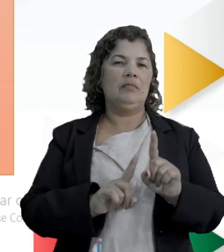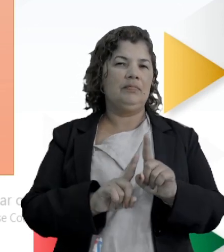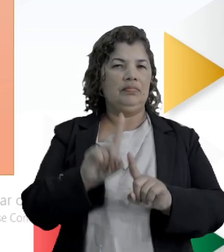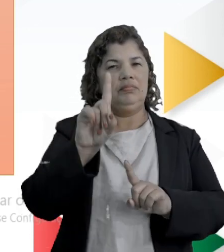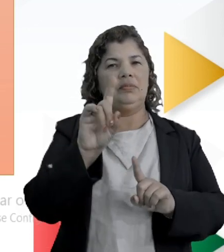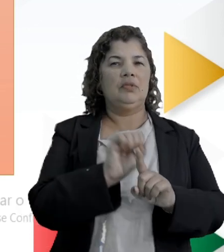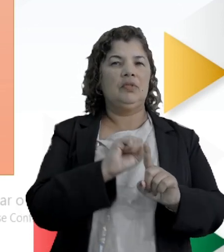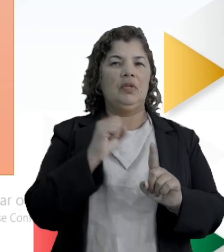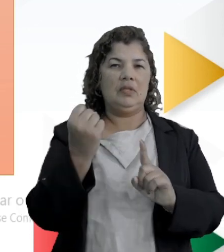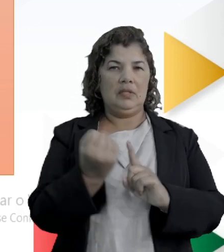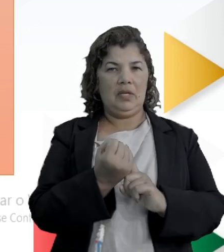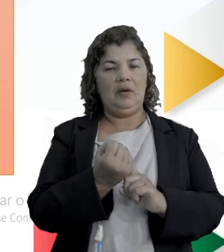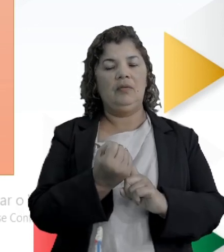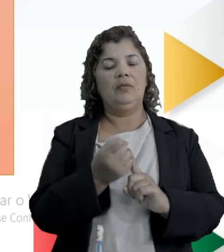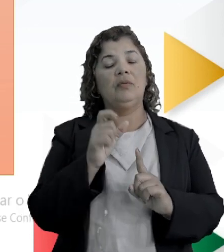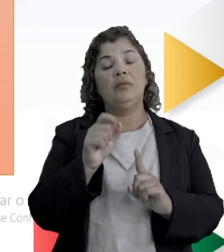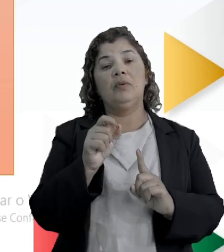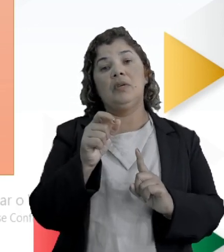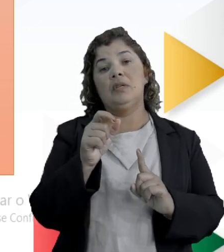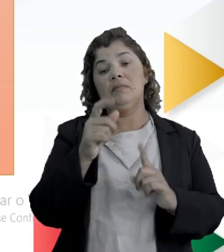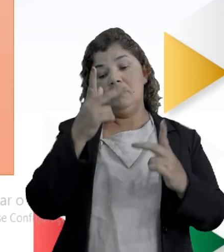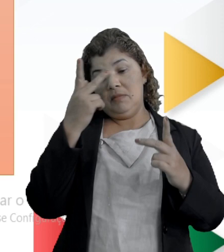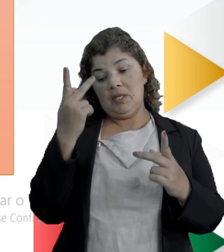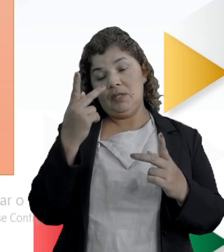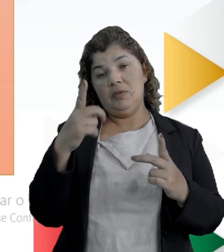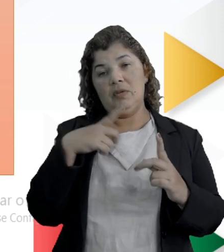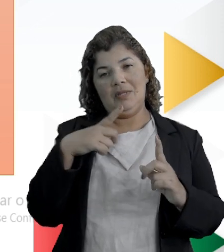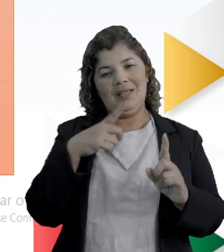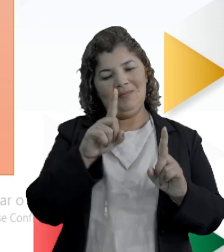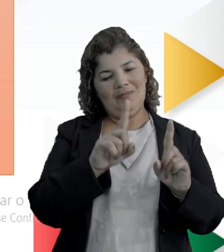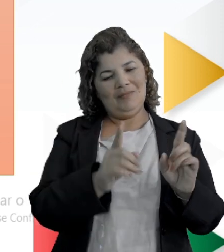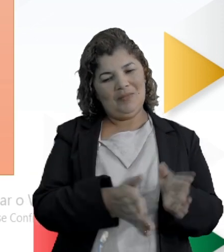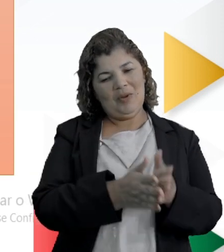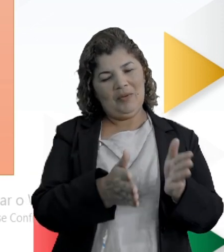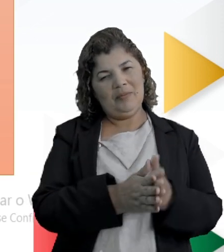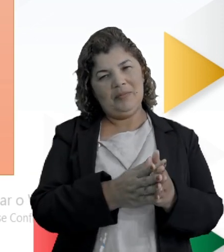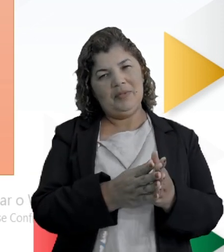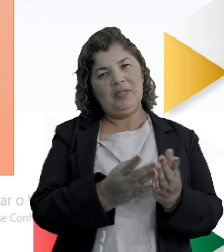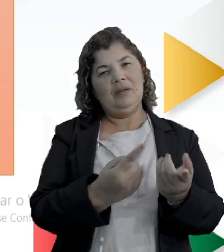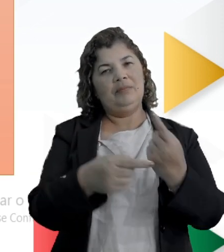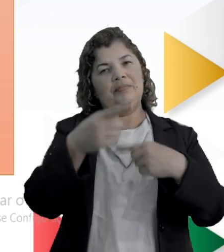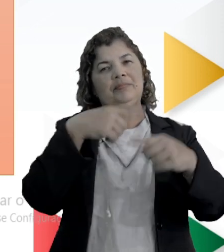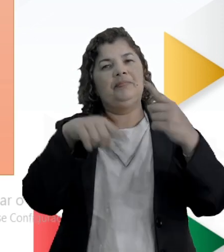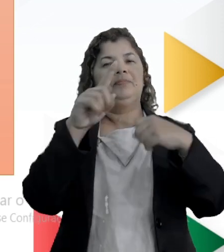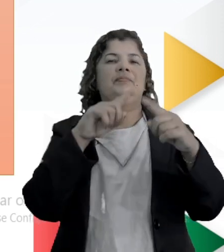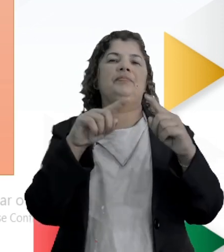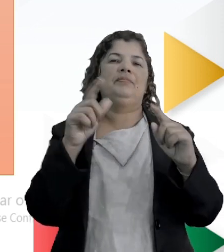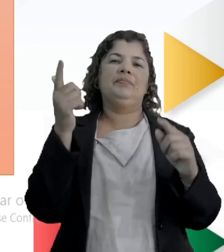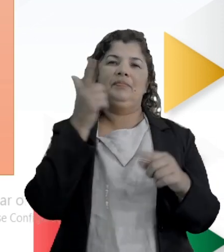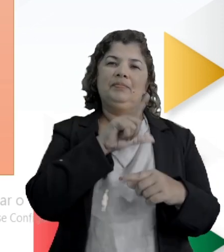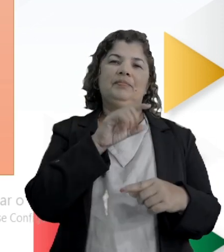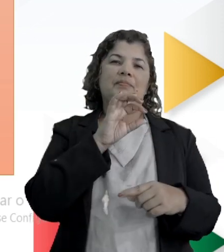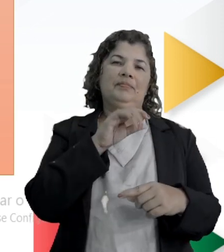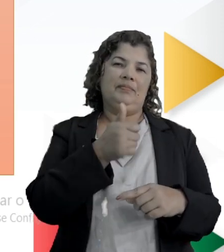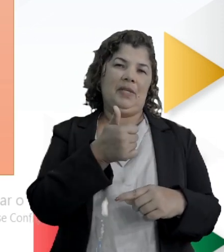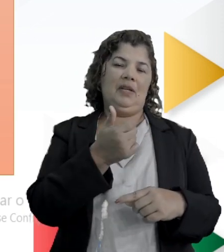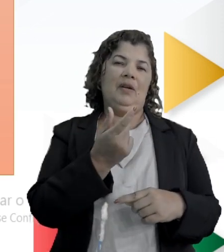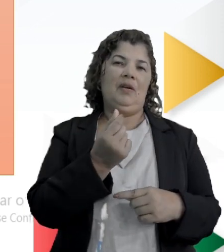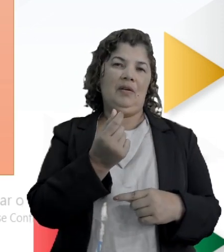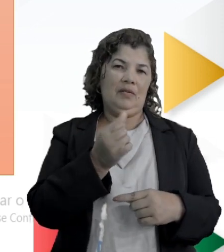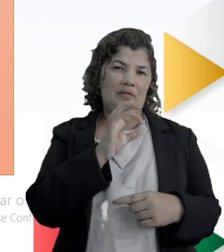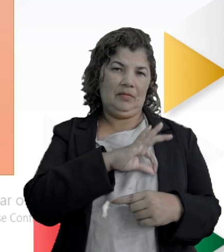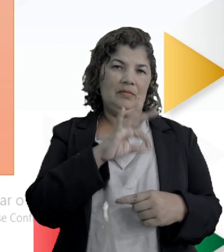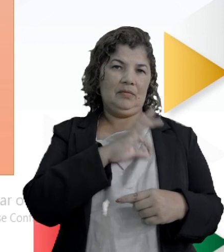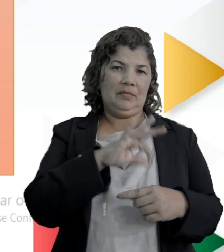A ascensão social é quando o indivíduo sobe de classe social, passa a ter maior poder aquisitivo. Eu coloquei aqui em